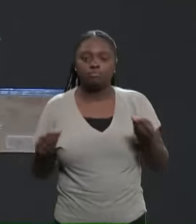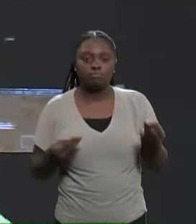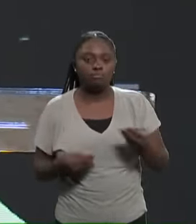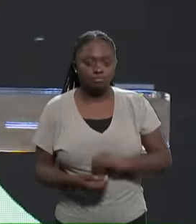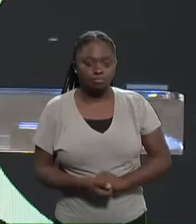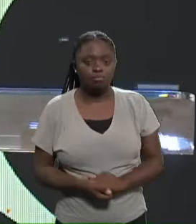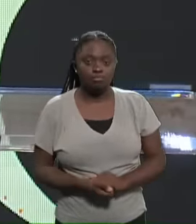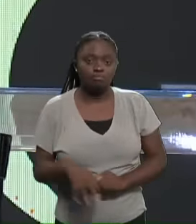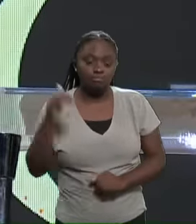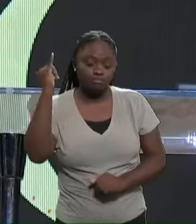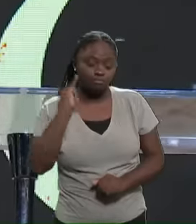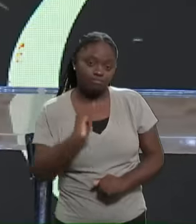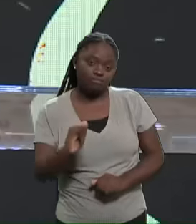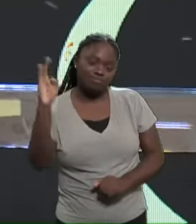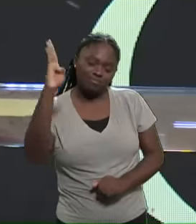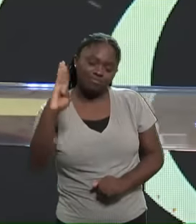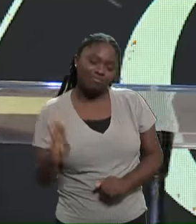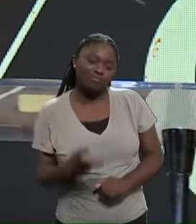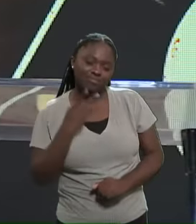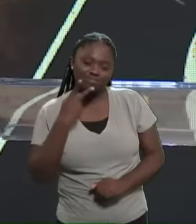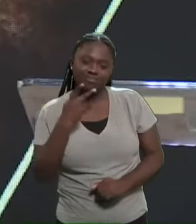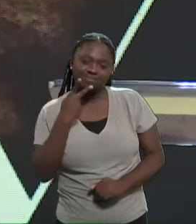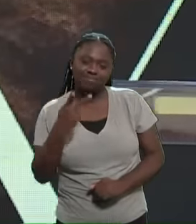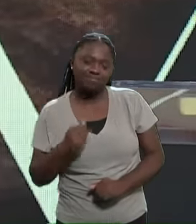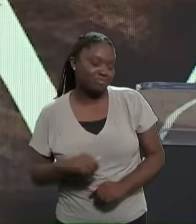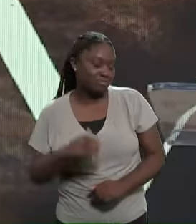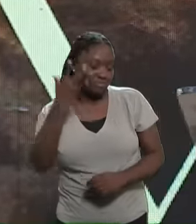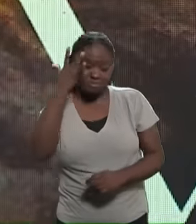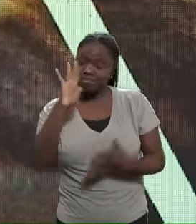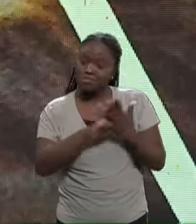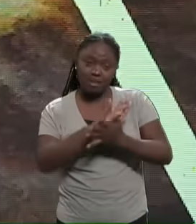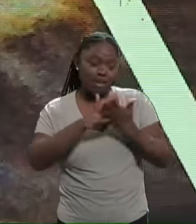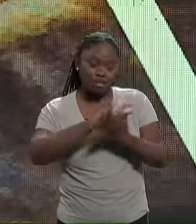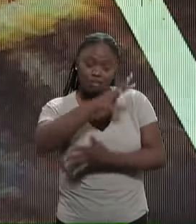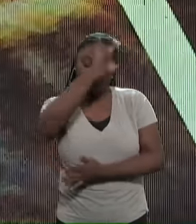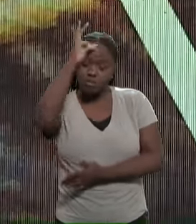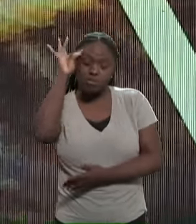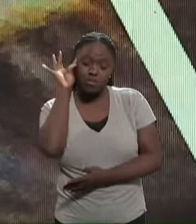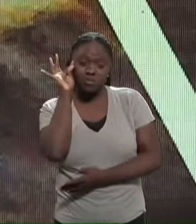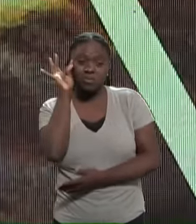Como fala o profeta brasileiro, não sabe de nada inocente.